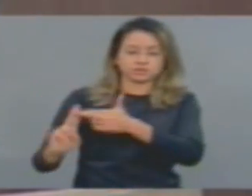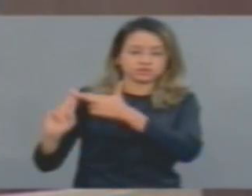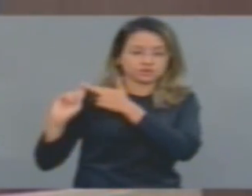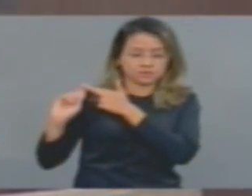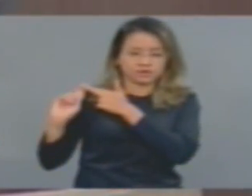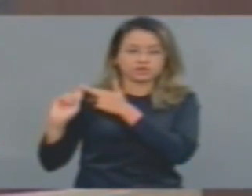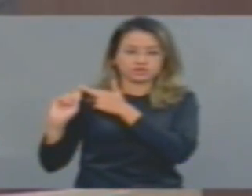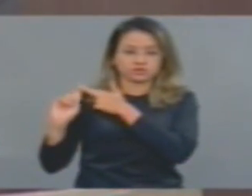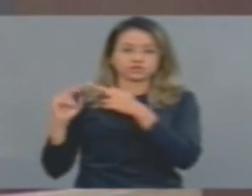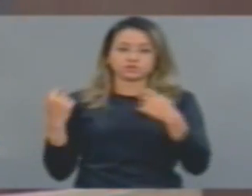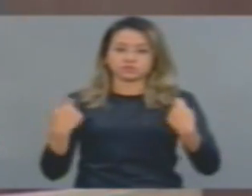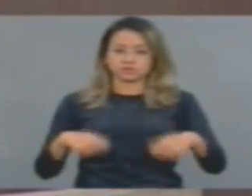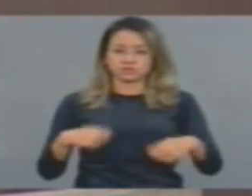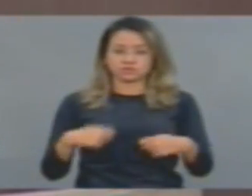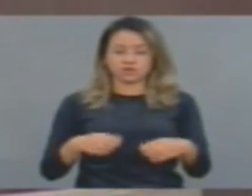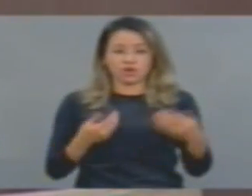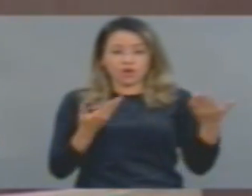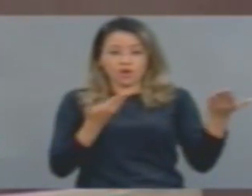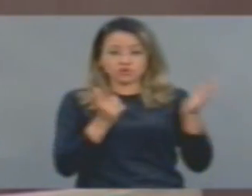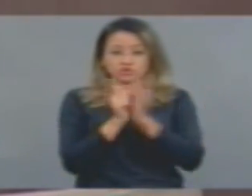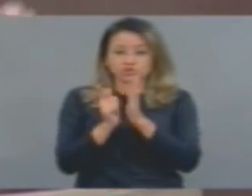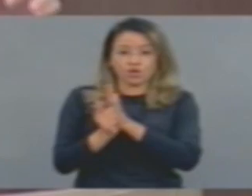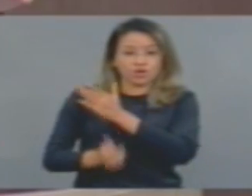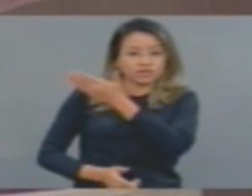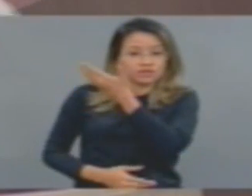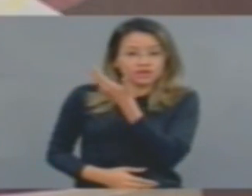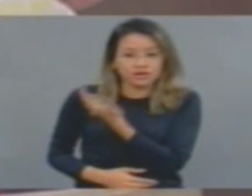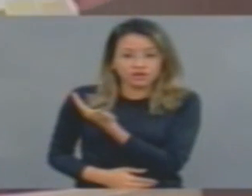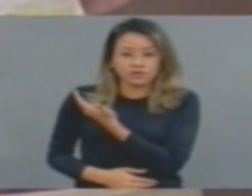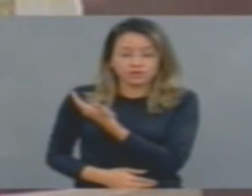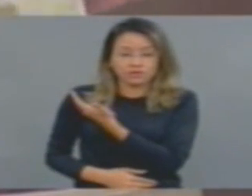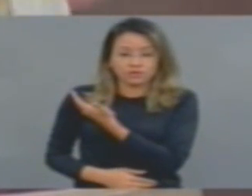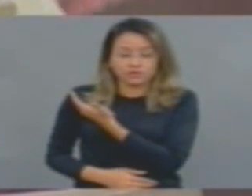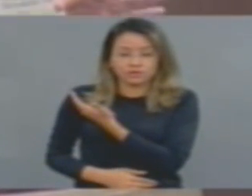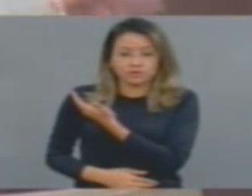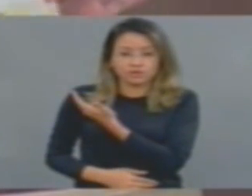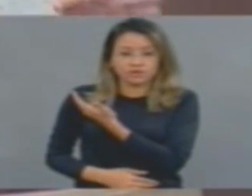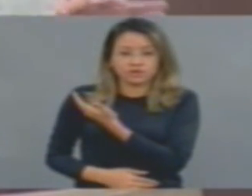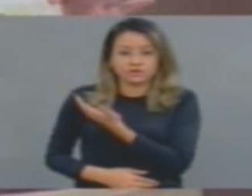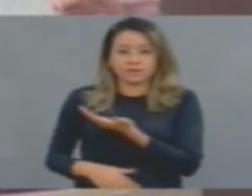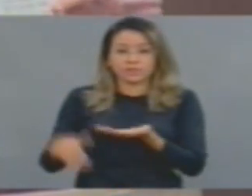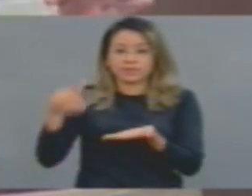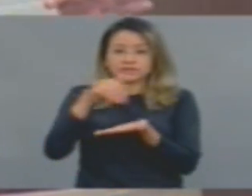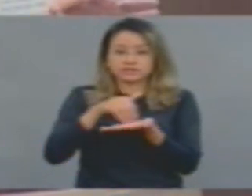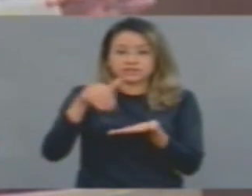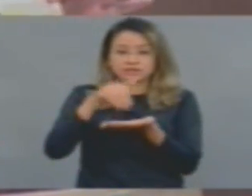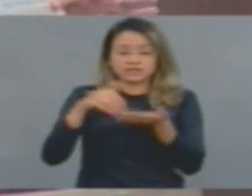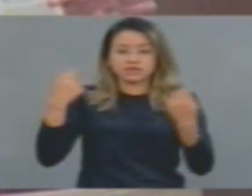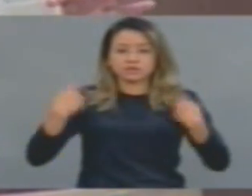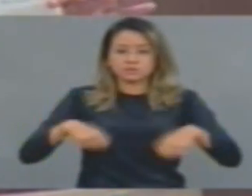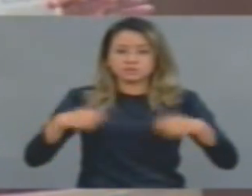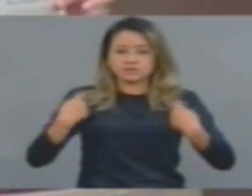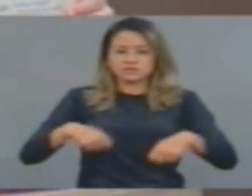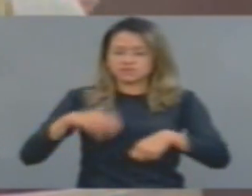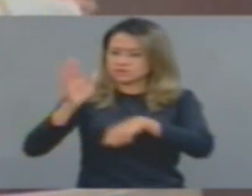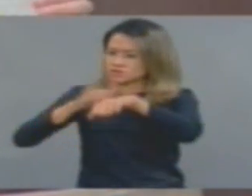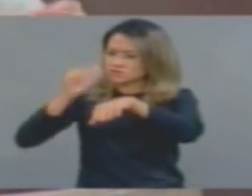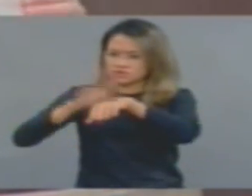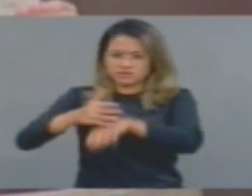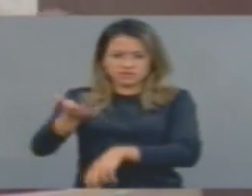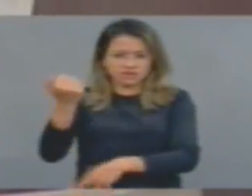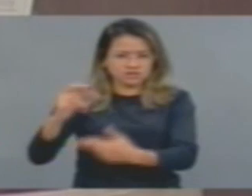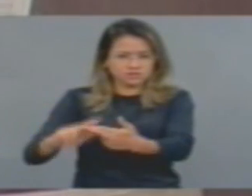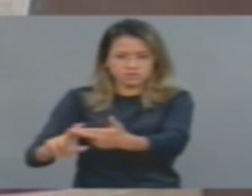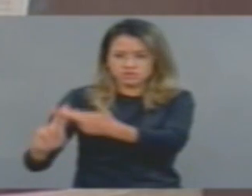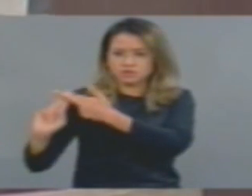e assumimos o que está escrito de fato, está em colapso. O secretário tem que ser chamado à responsabilidade. Isso aqui